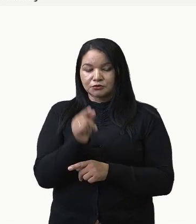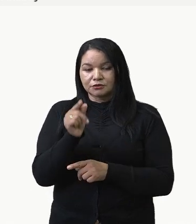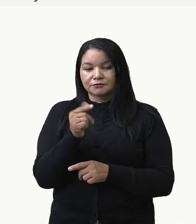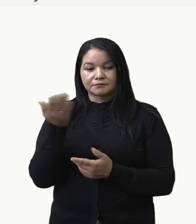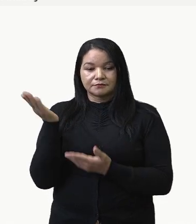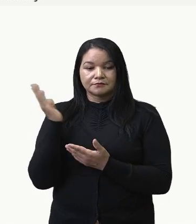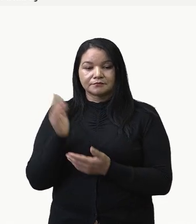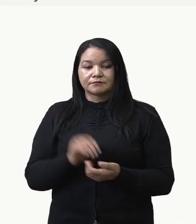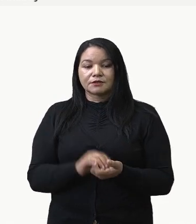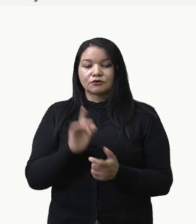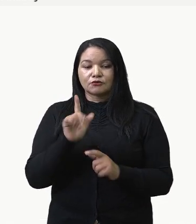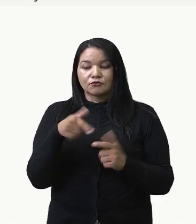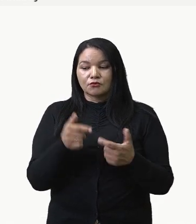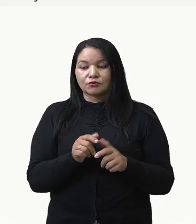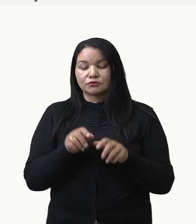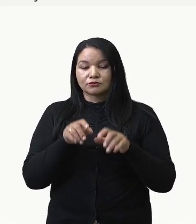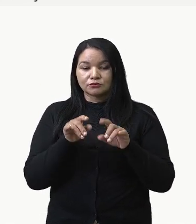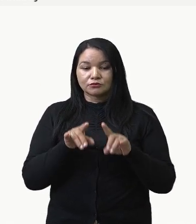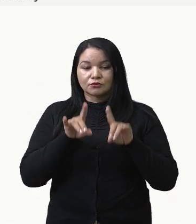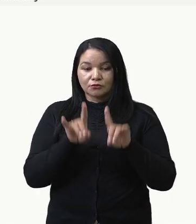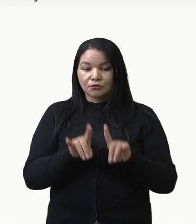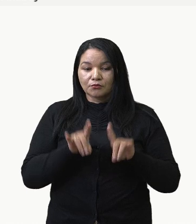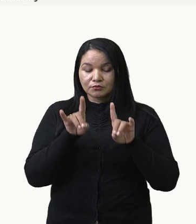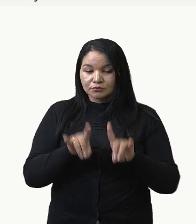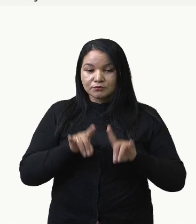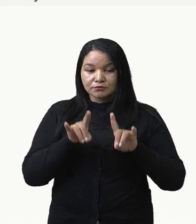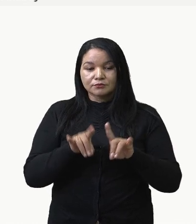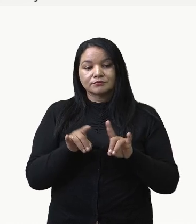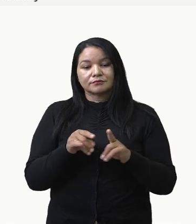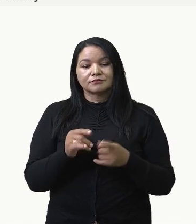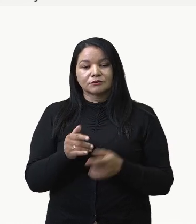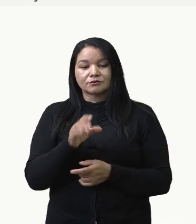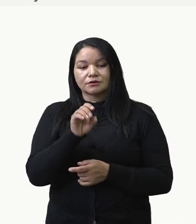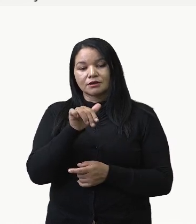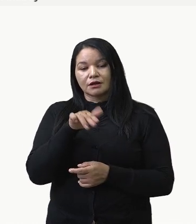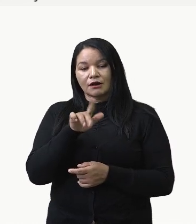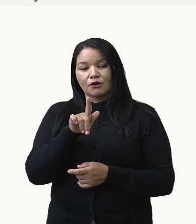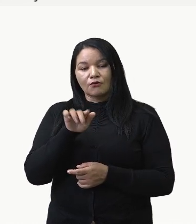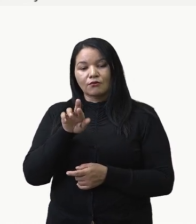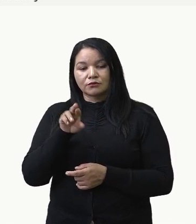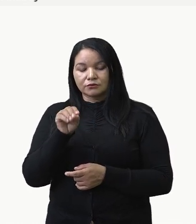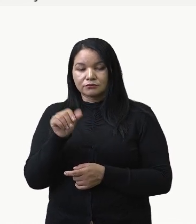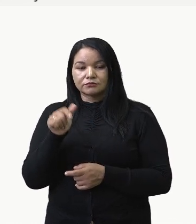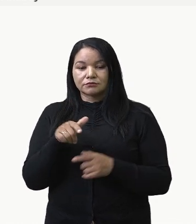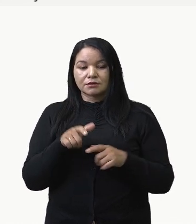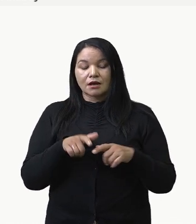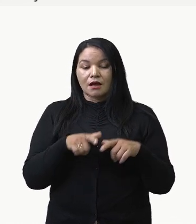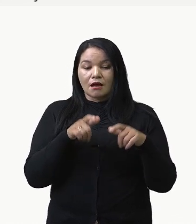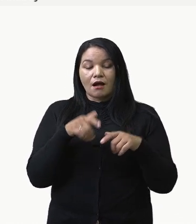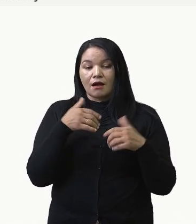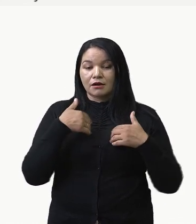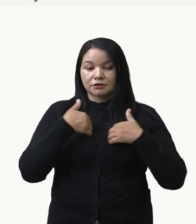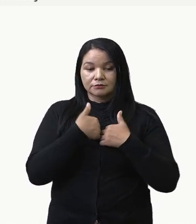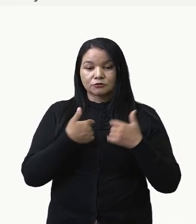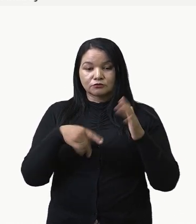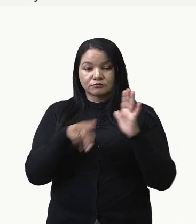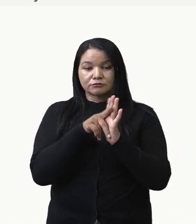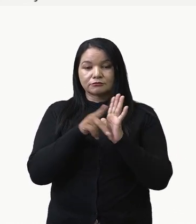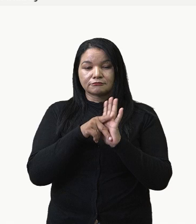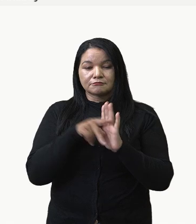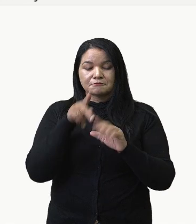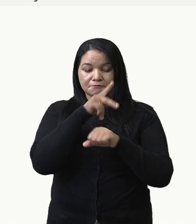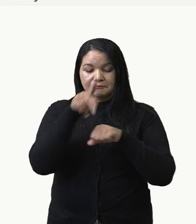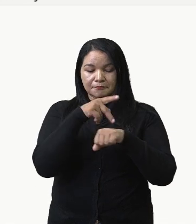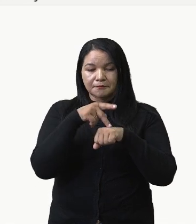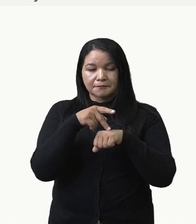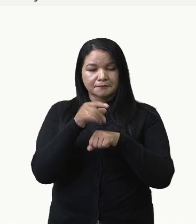canguru do português Olha aí no espanhol como que é Canguro um animal lá da Austrália não é isso de outro continente